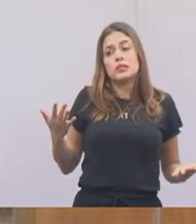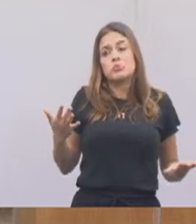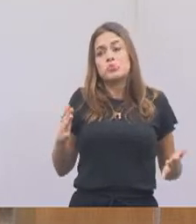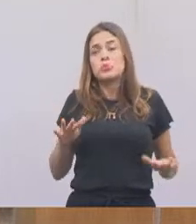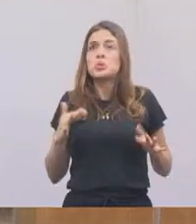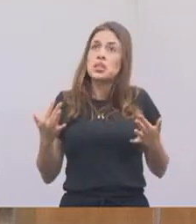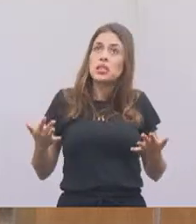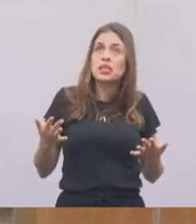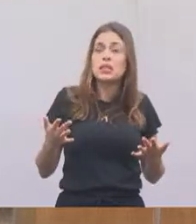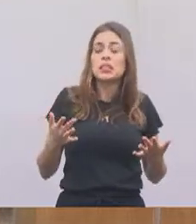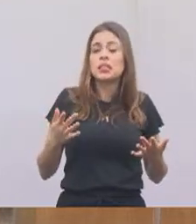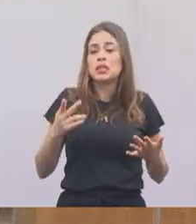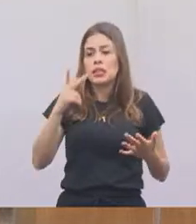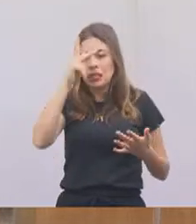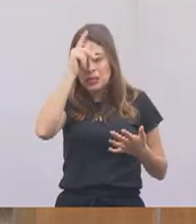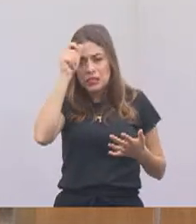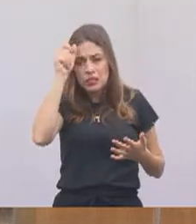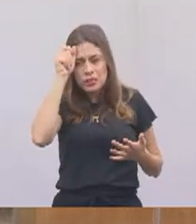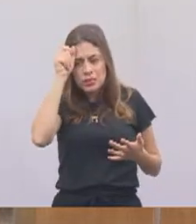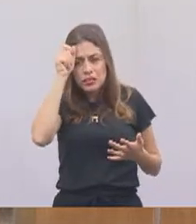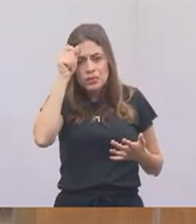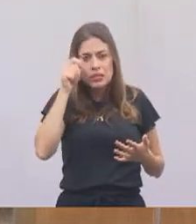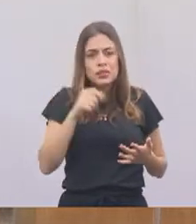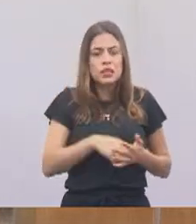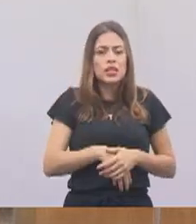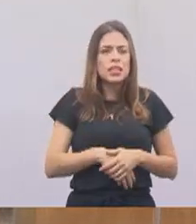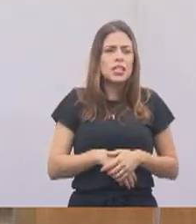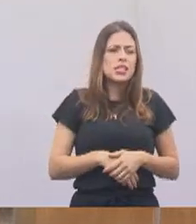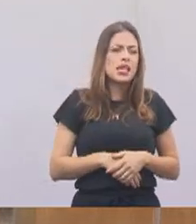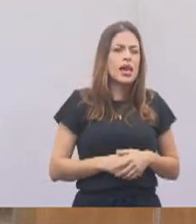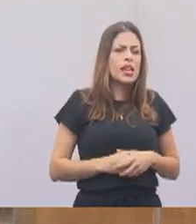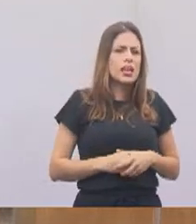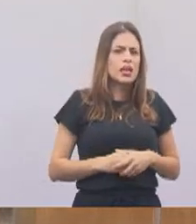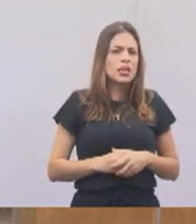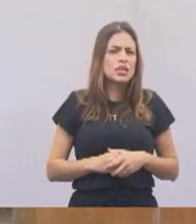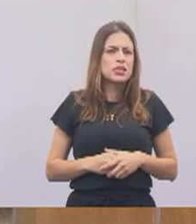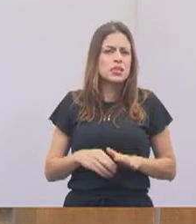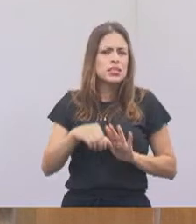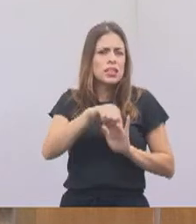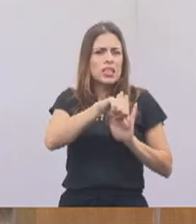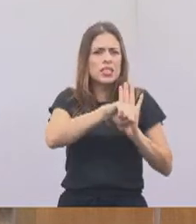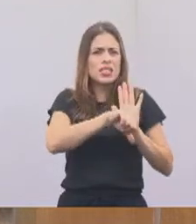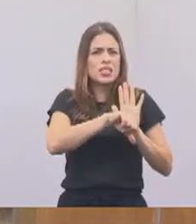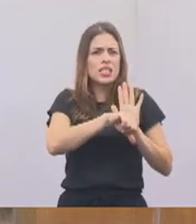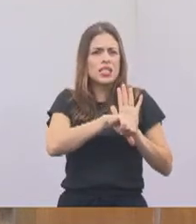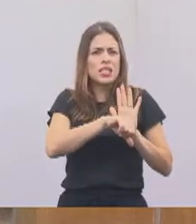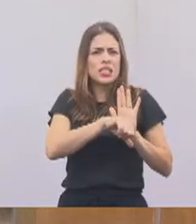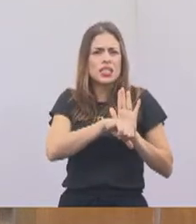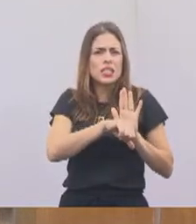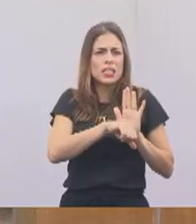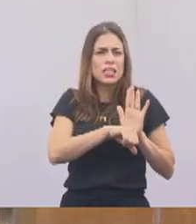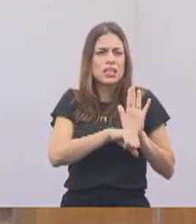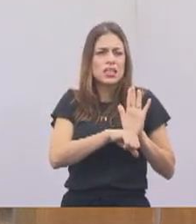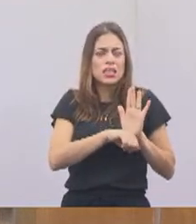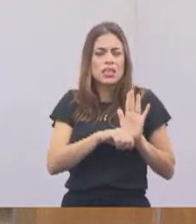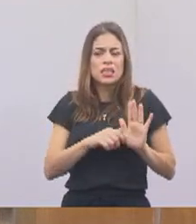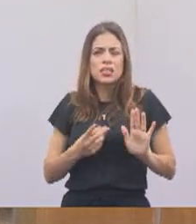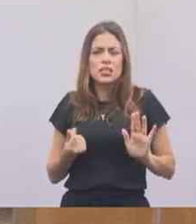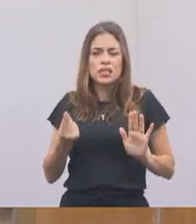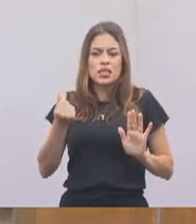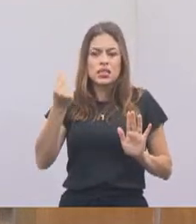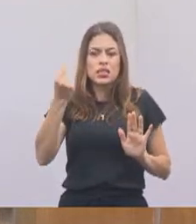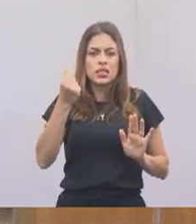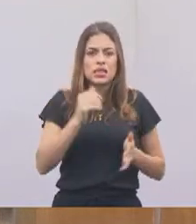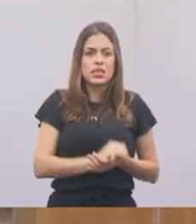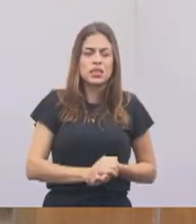a prefeitura passa por uma crise financeira e aí tem que economizar, não paga hora extra, né? Mas isso prejudica